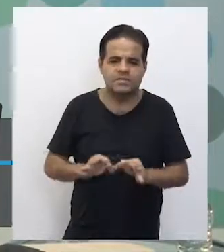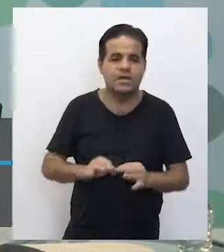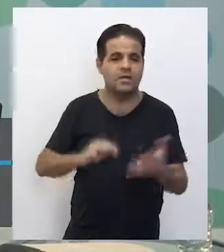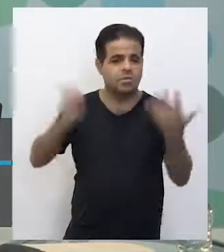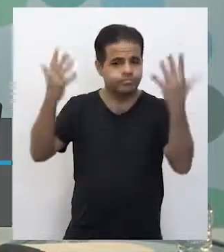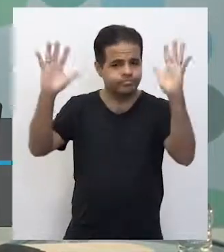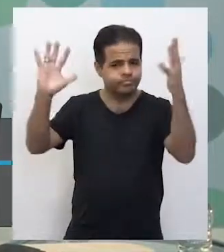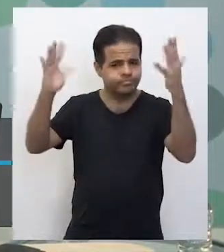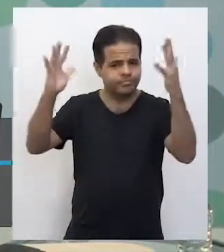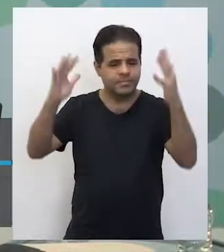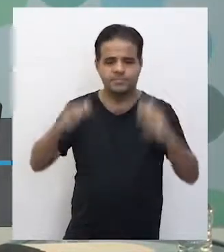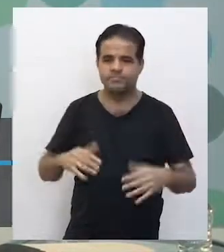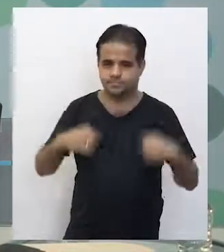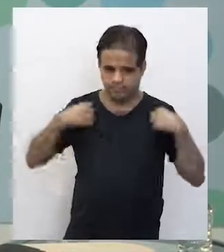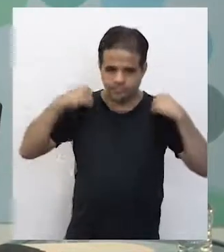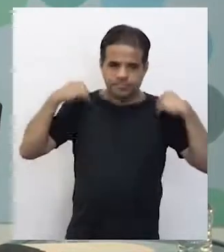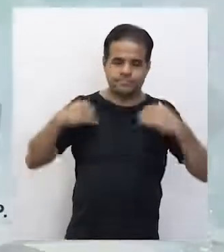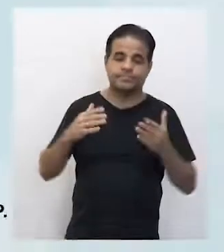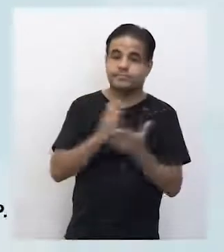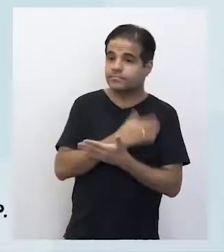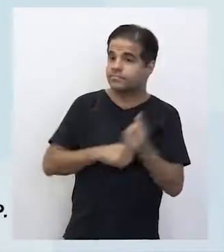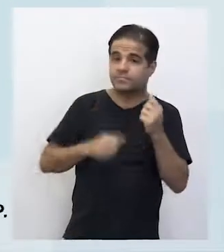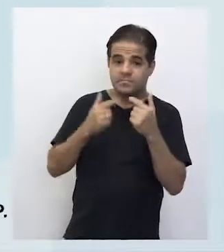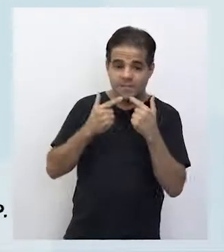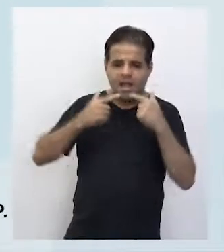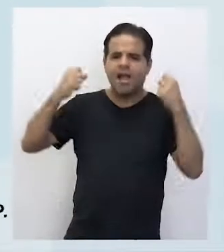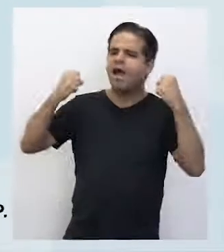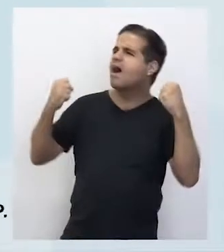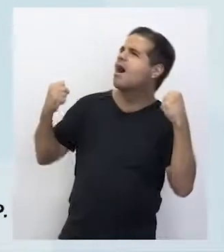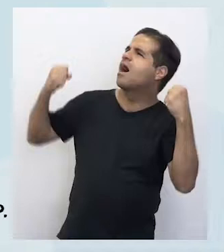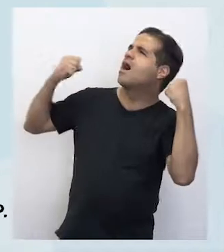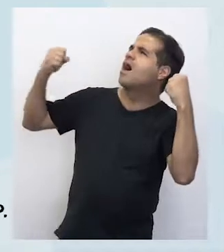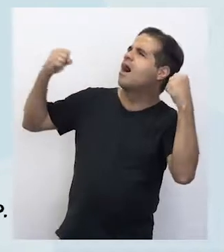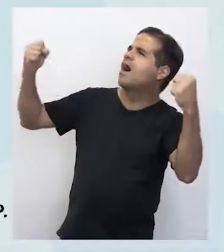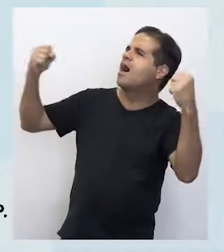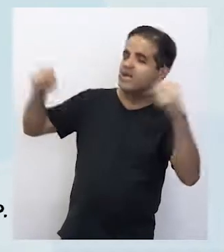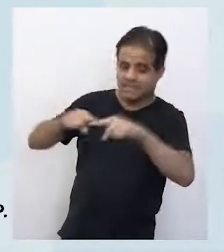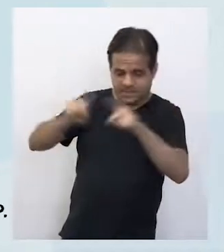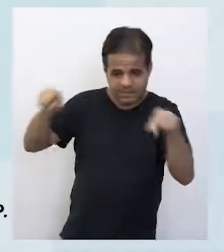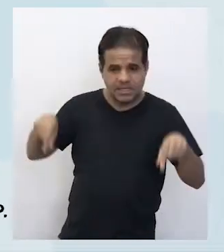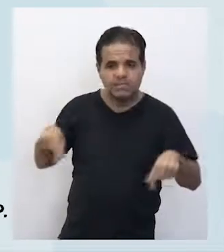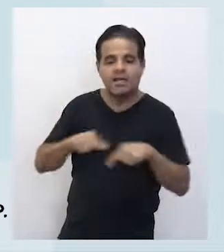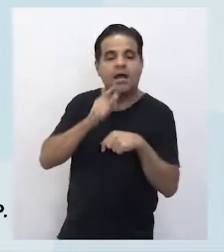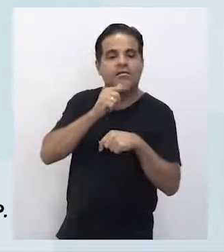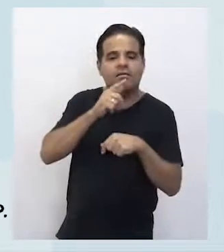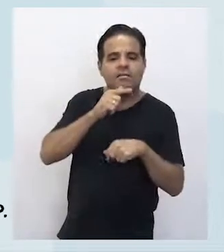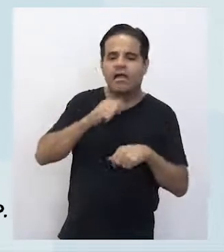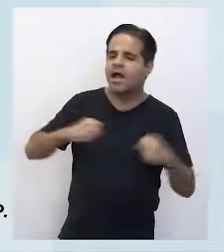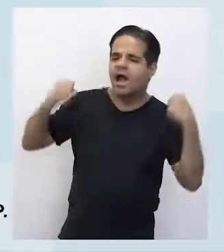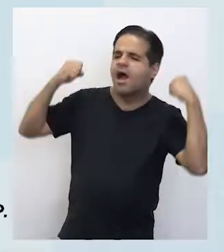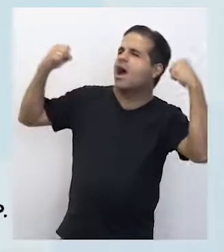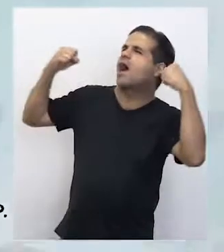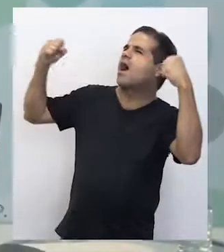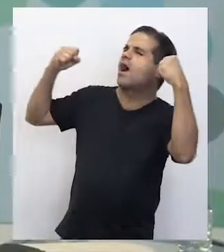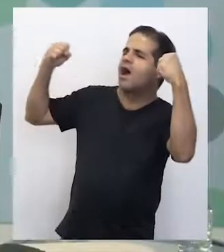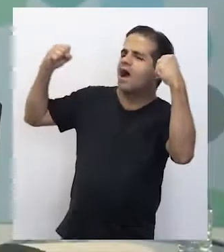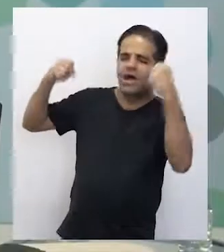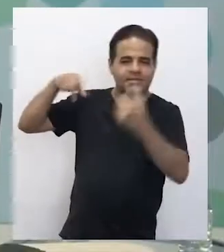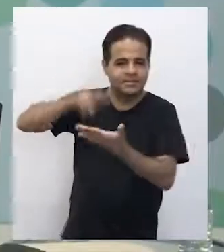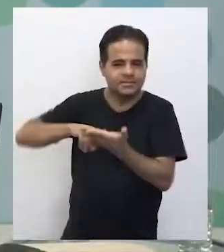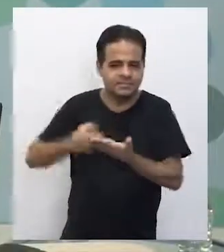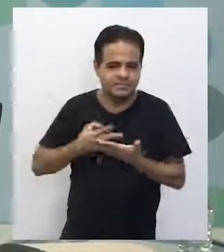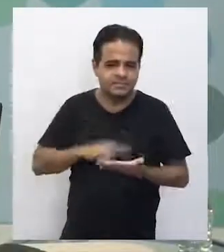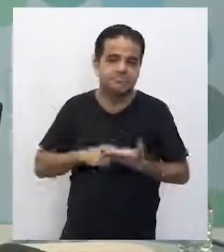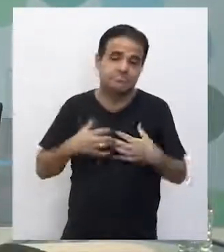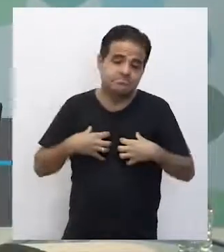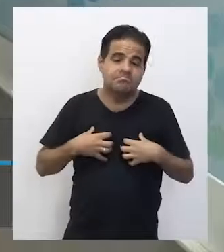braços levantados, com a boca aberta, olhando para cima, dentro da piscina. Mas a gente acaba interpretando mesmo,